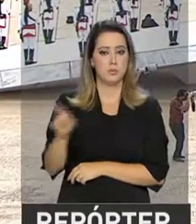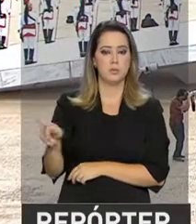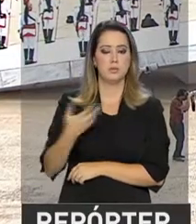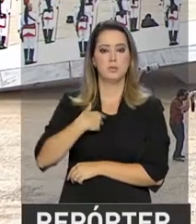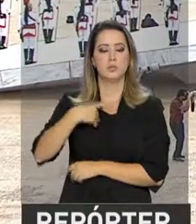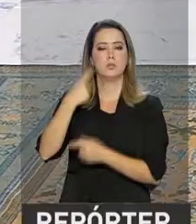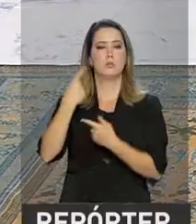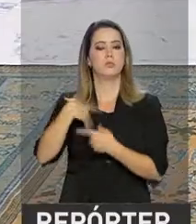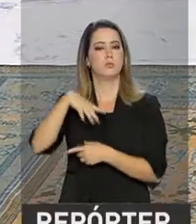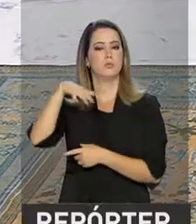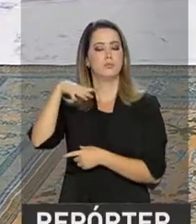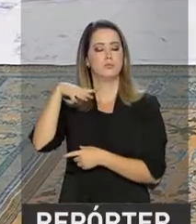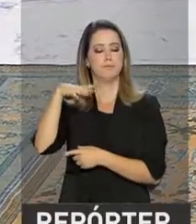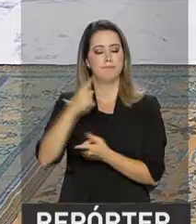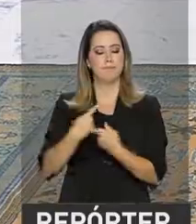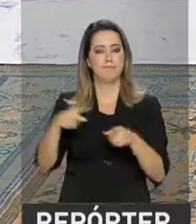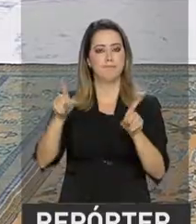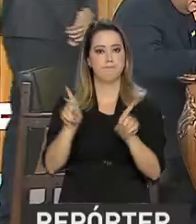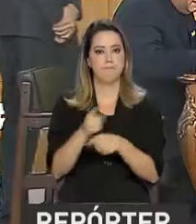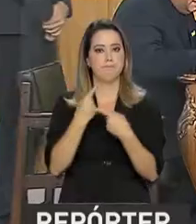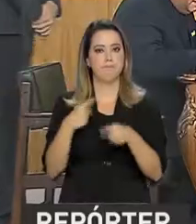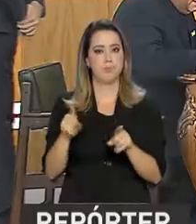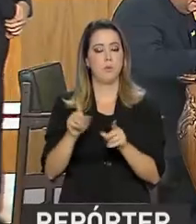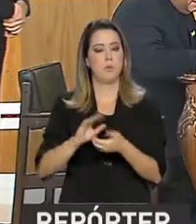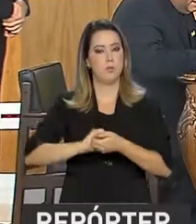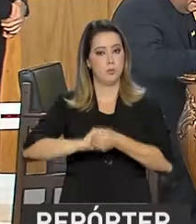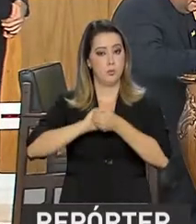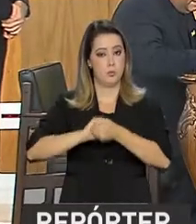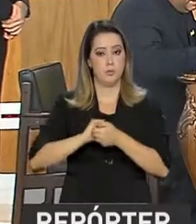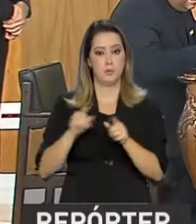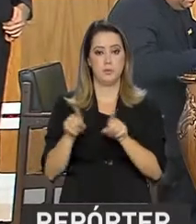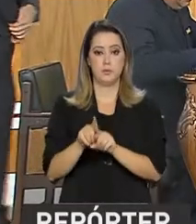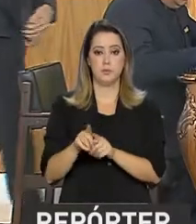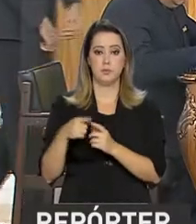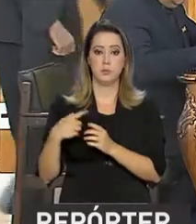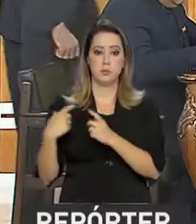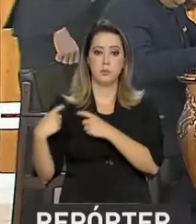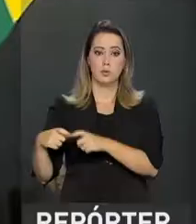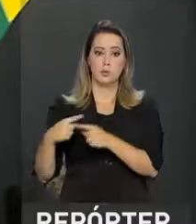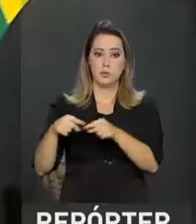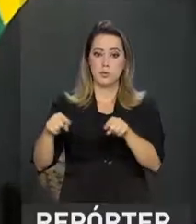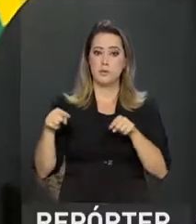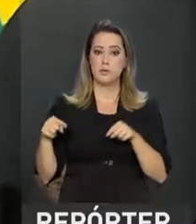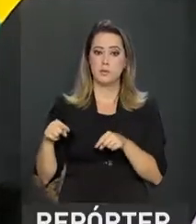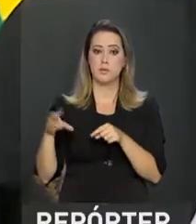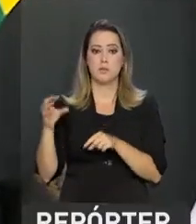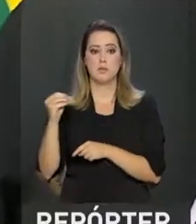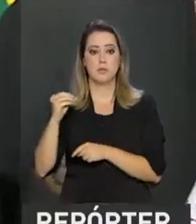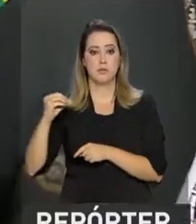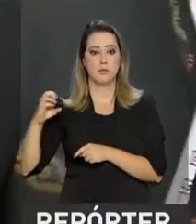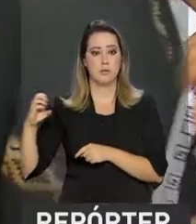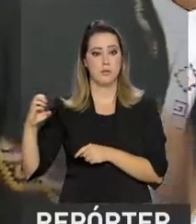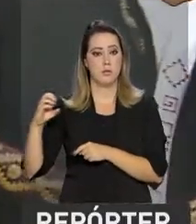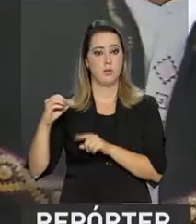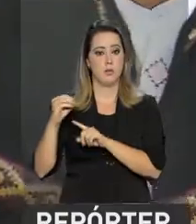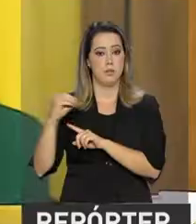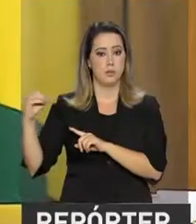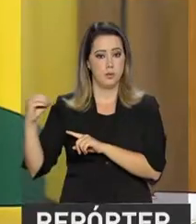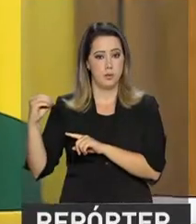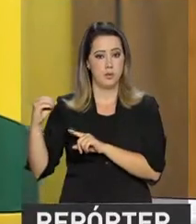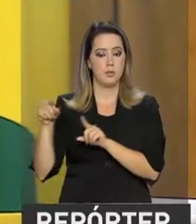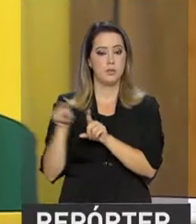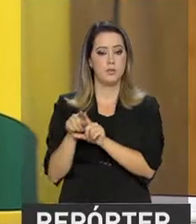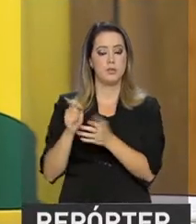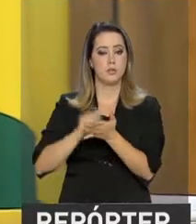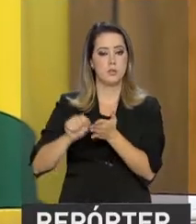o hino nacional e se cumprimentaram. No Salão Oeste, os presidentes dos dois países sul-americanos assinaram